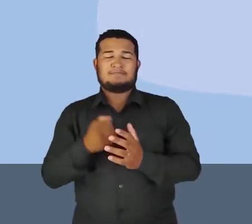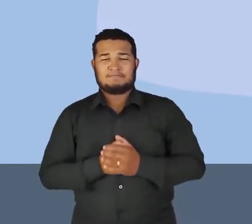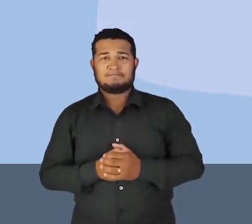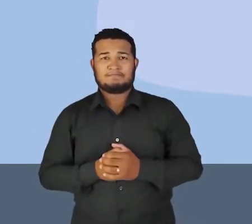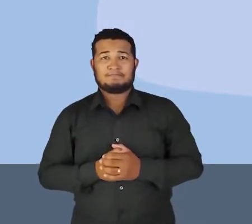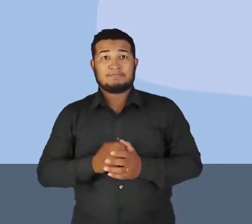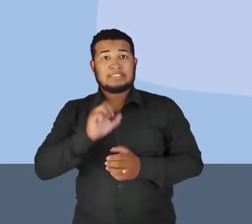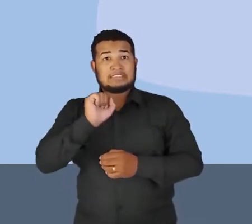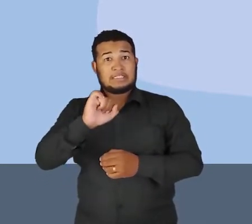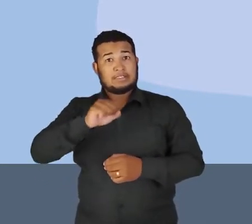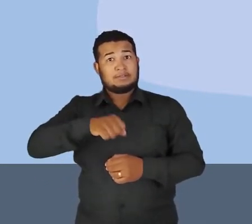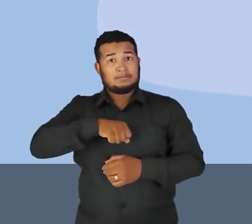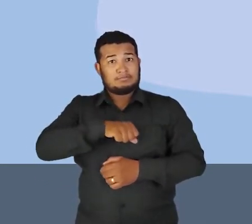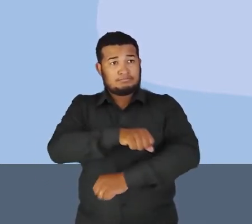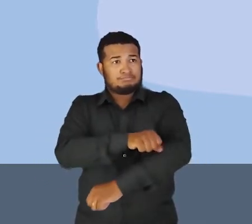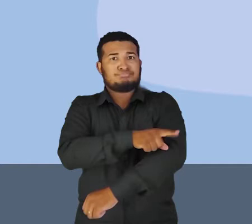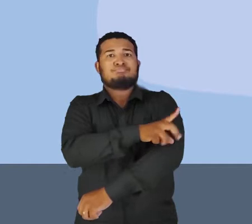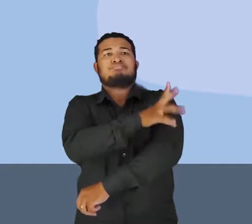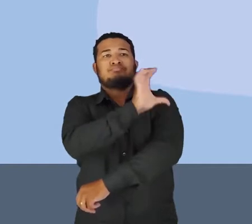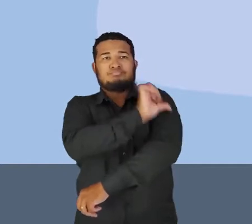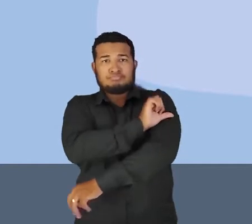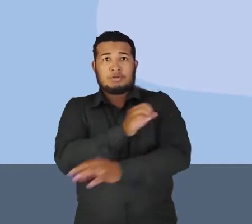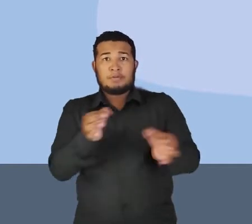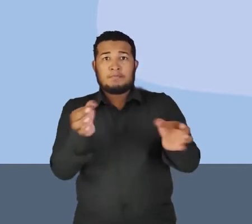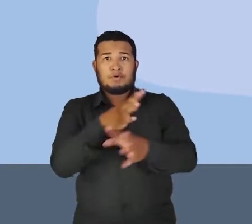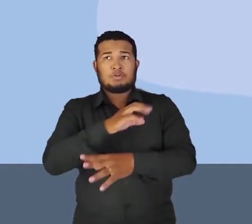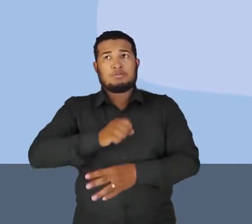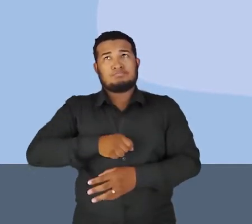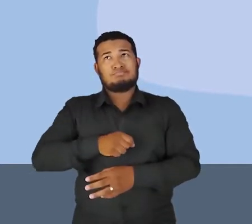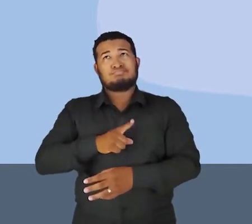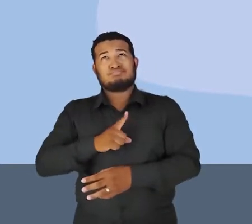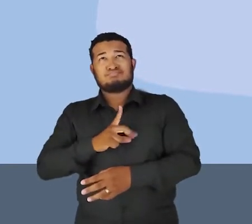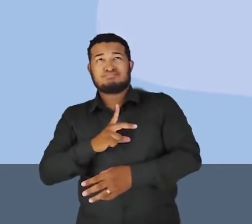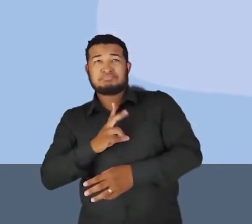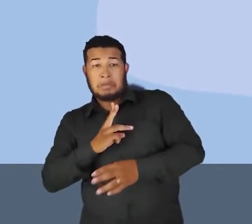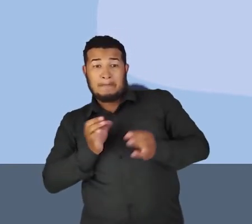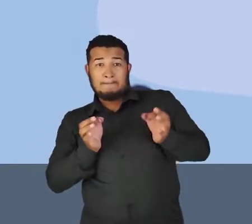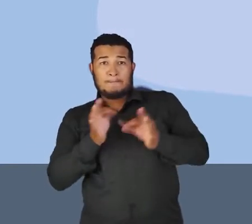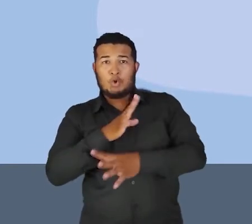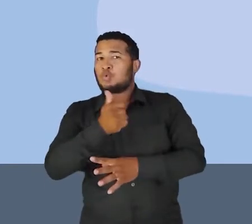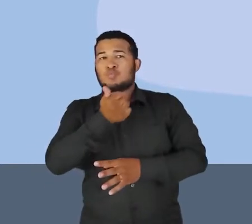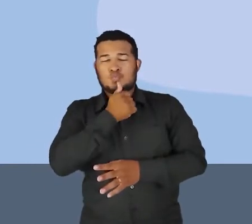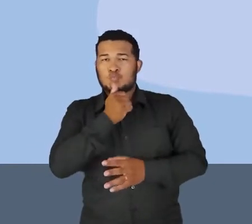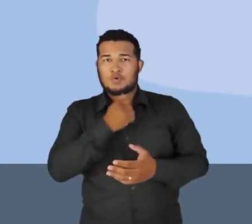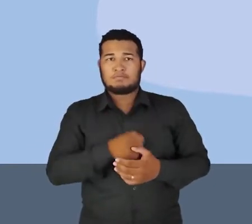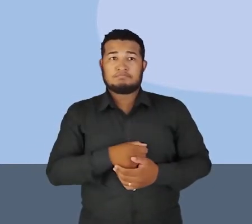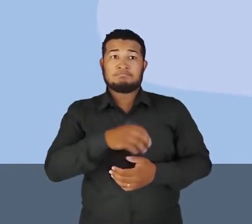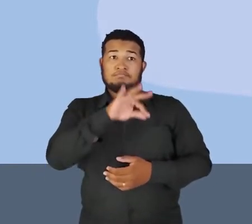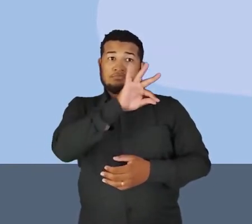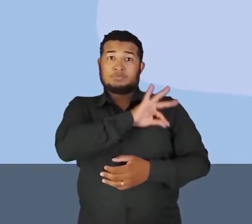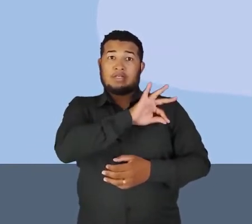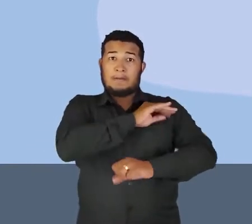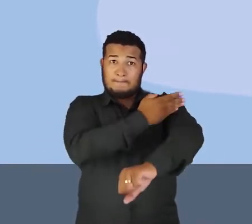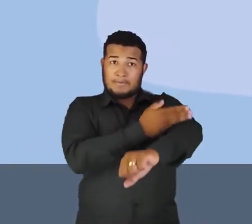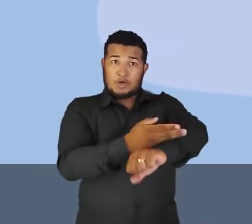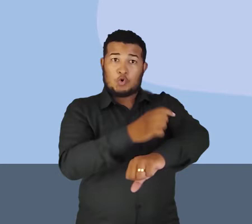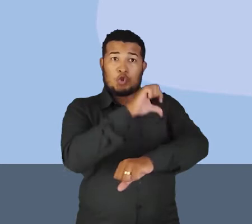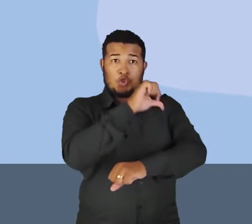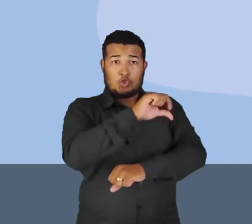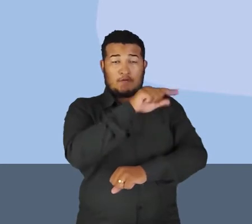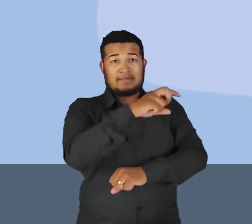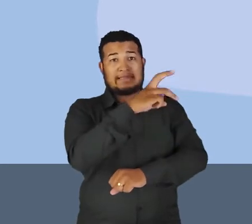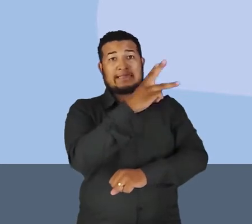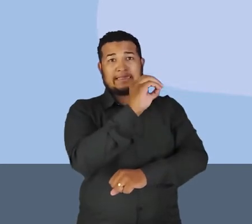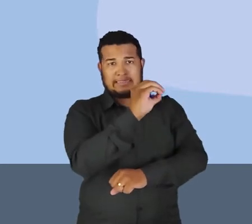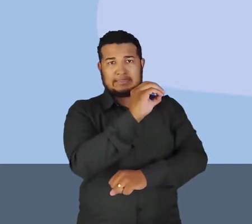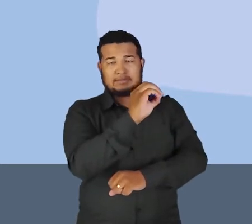ele tem o fundamental completo ou o médio incompleto, o salário do branco é R$ 9,30, o